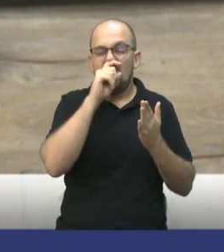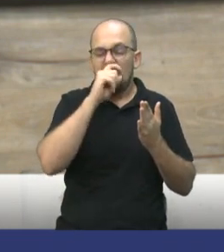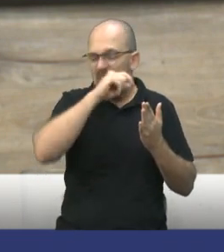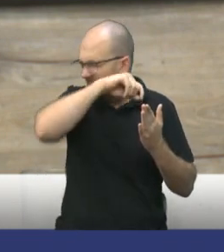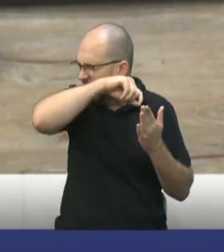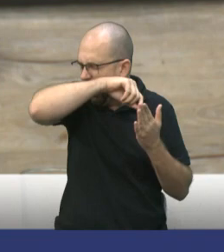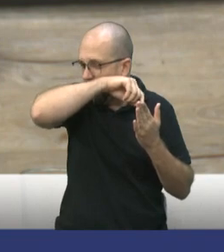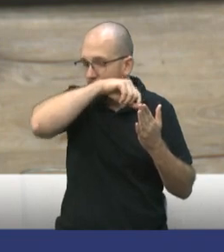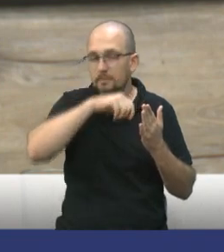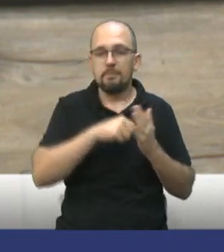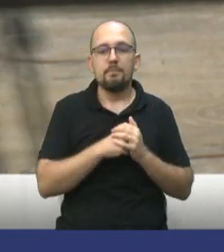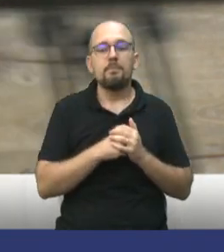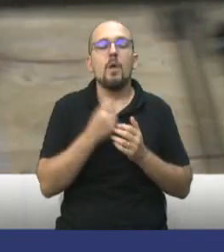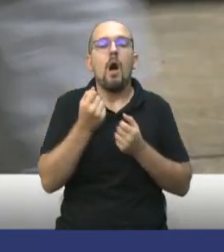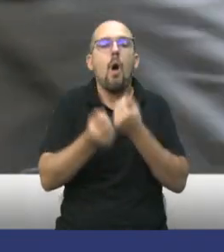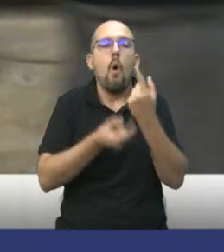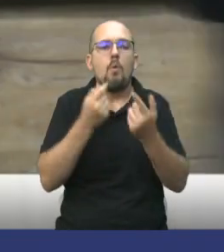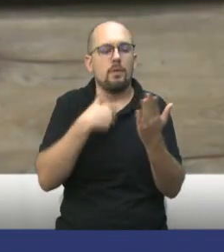não refletem